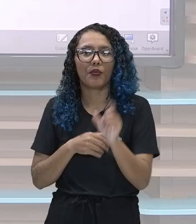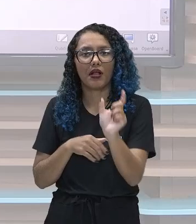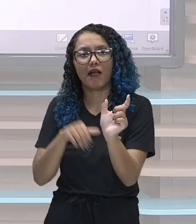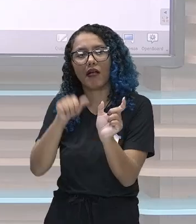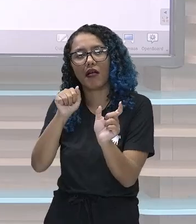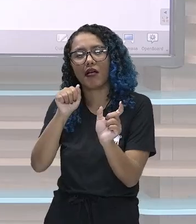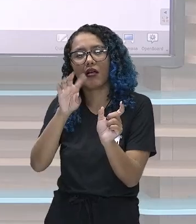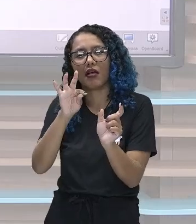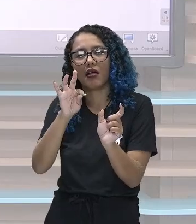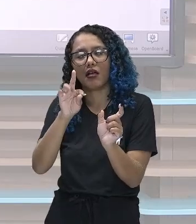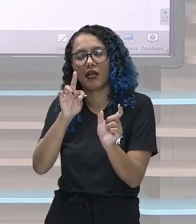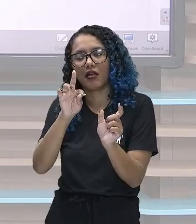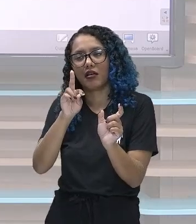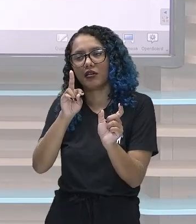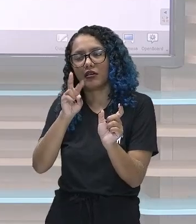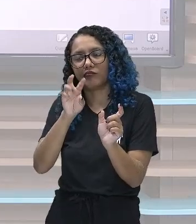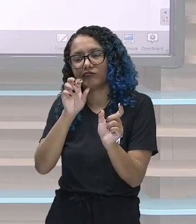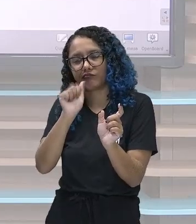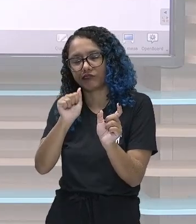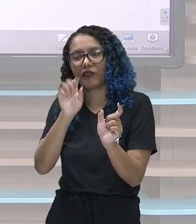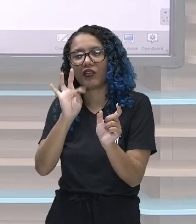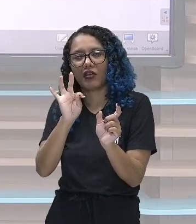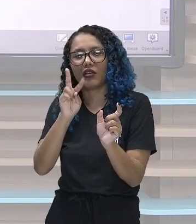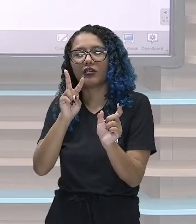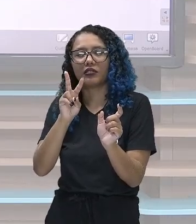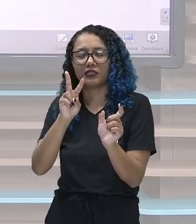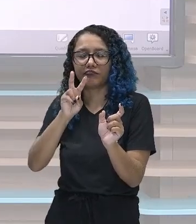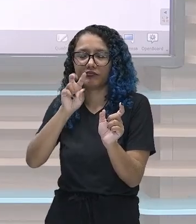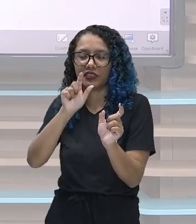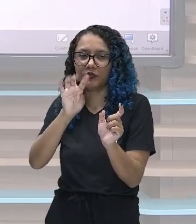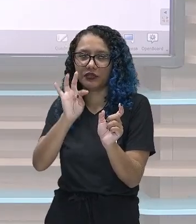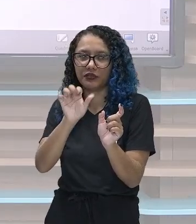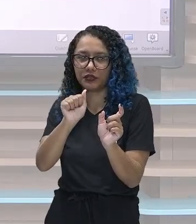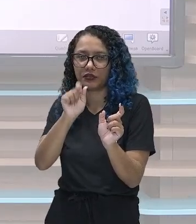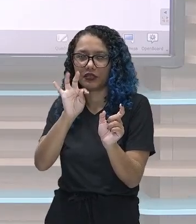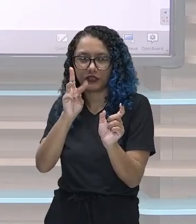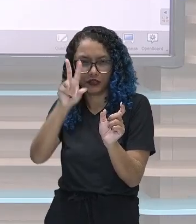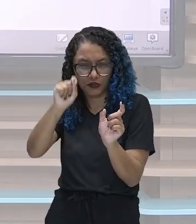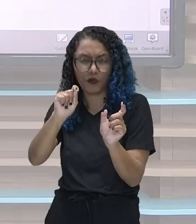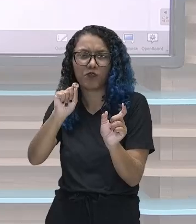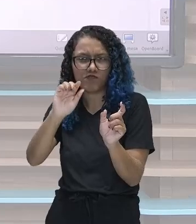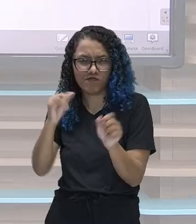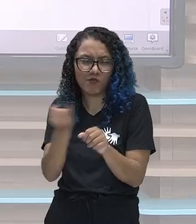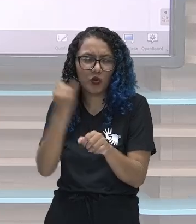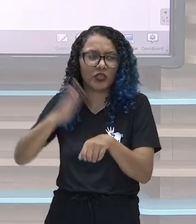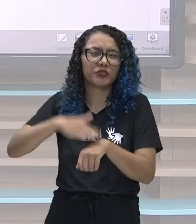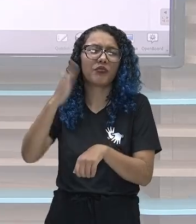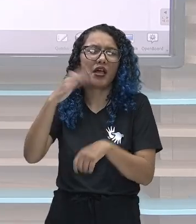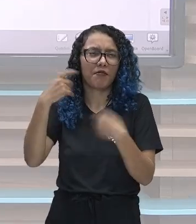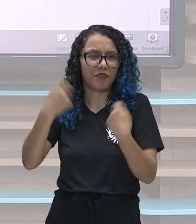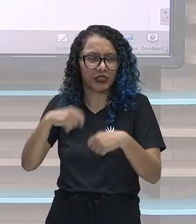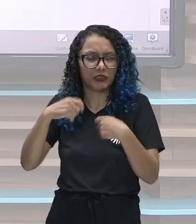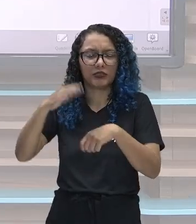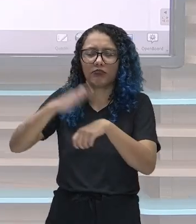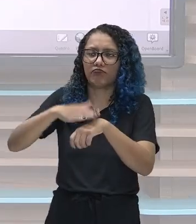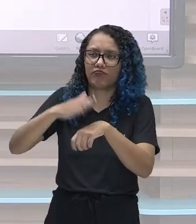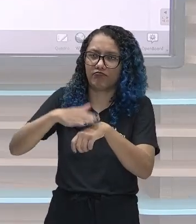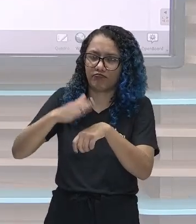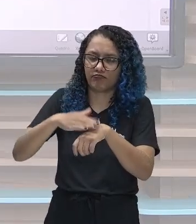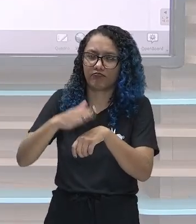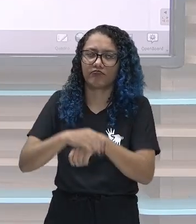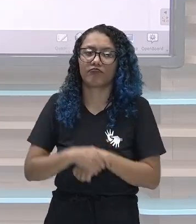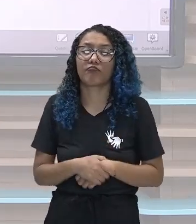é a mais importante, tá? Ele precisa ter essa autonomia, ele precisa ser ativo, por exemplo, na